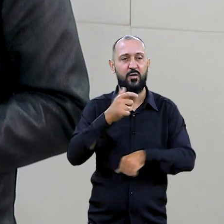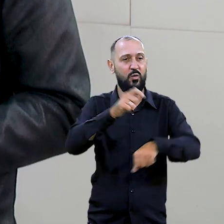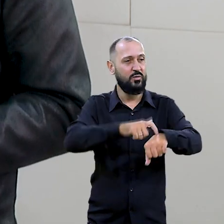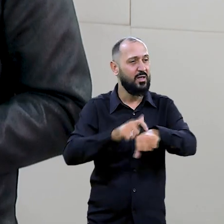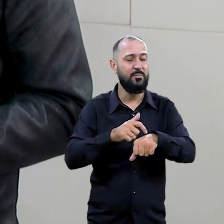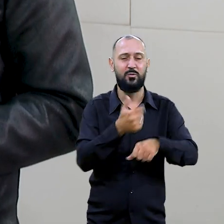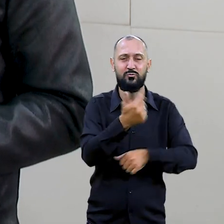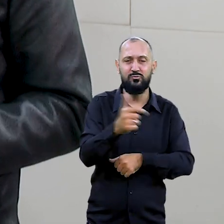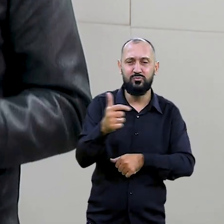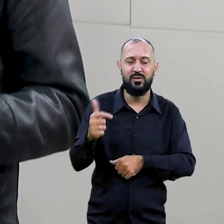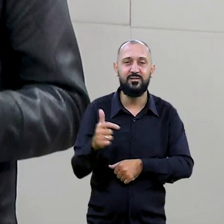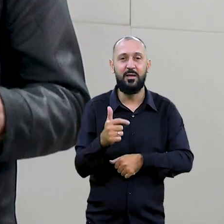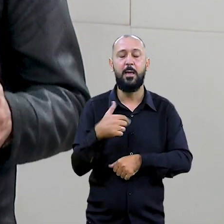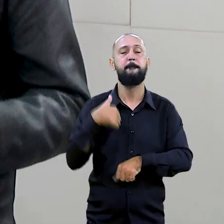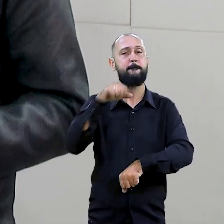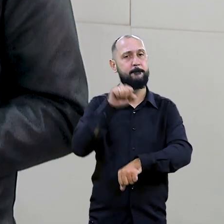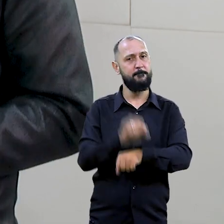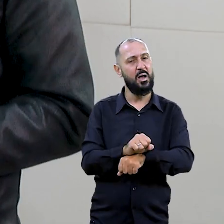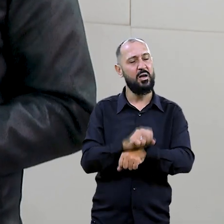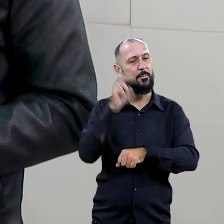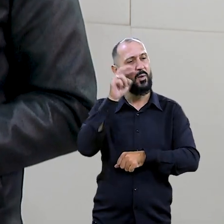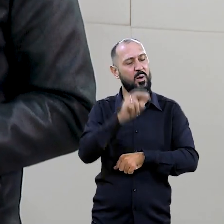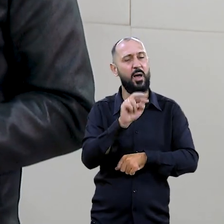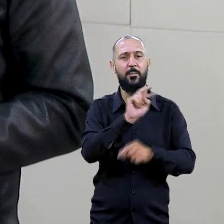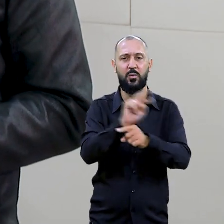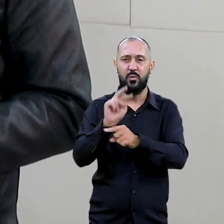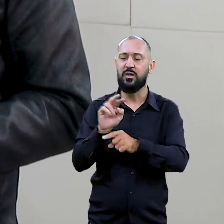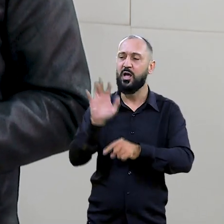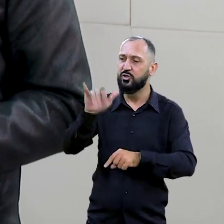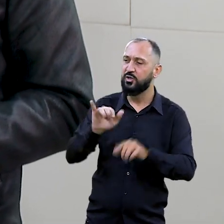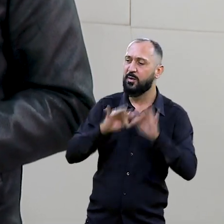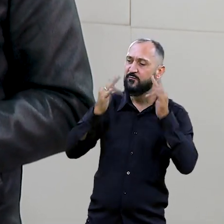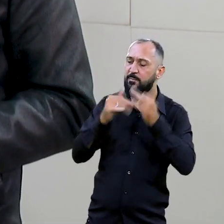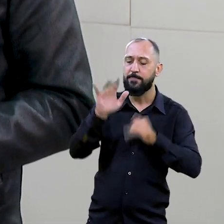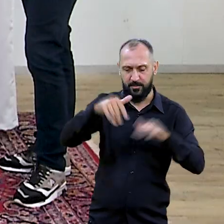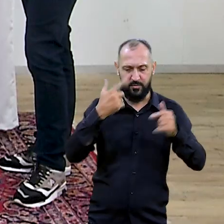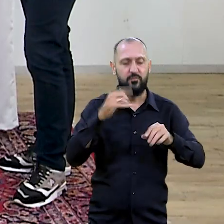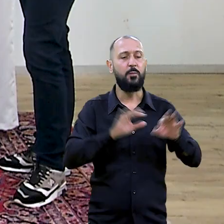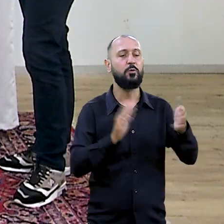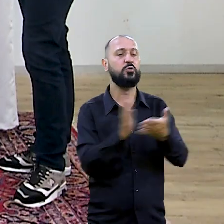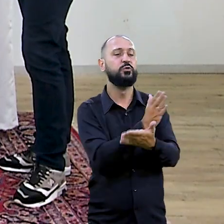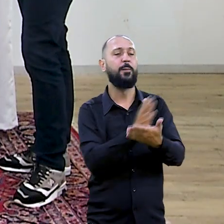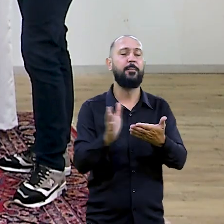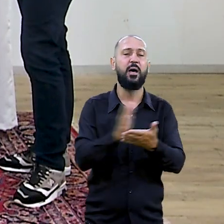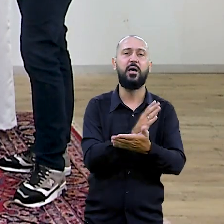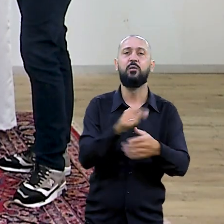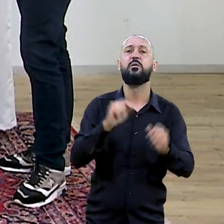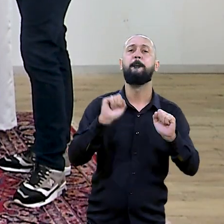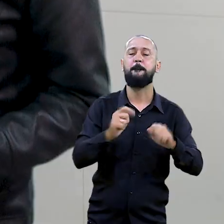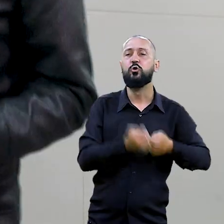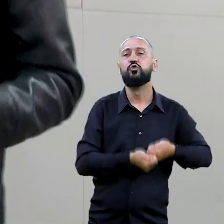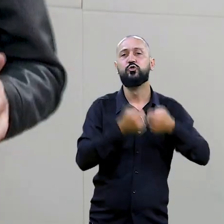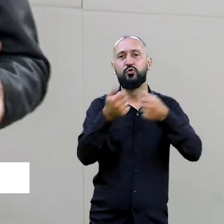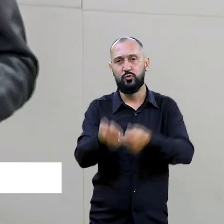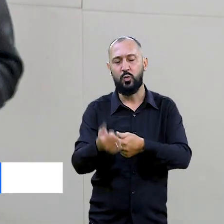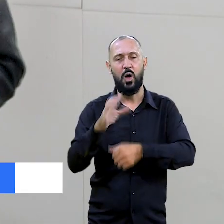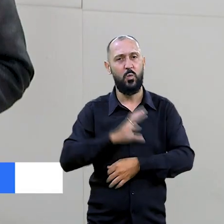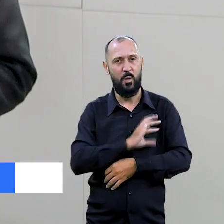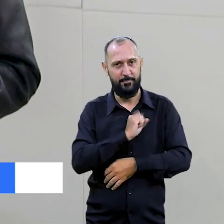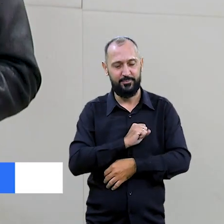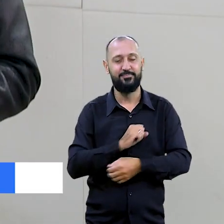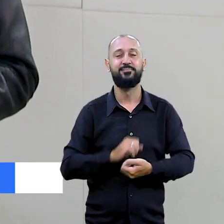sua família ali em casa e falar, vamos separar aqui o que a gente vai doar com muito amor, né? Com certeza. É isso aí. Então a gente